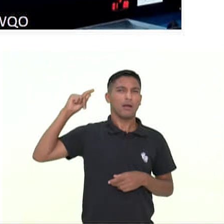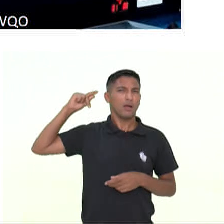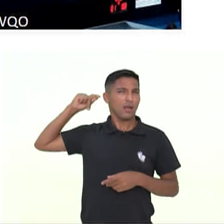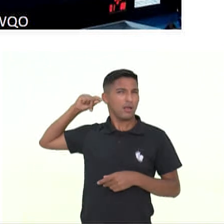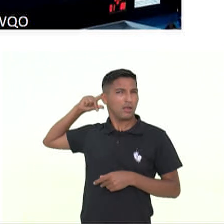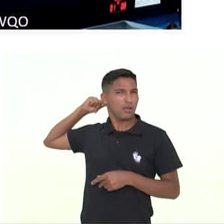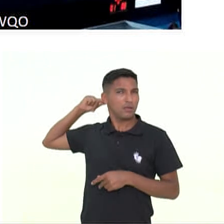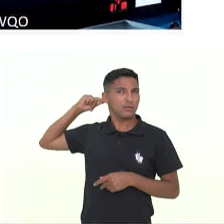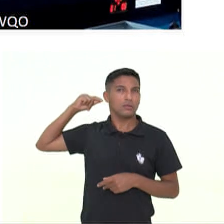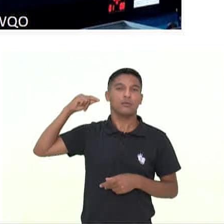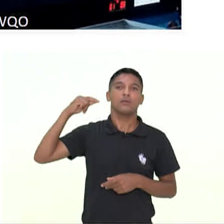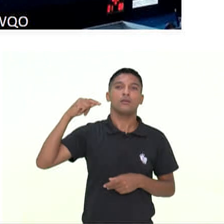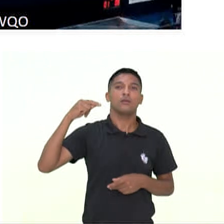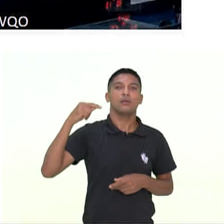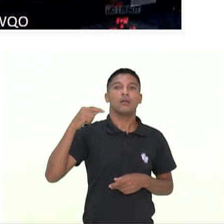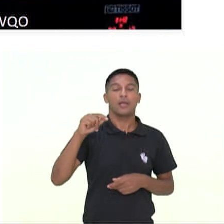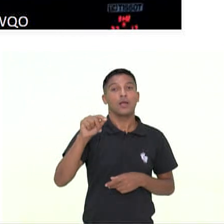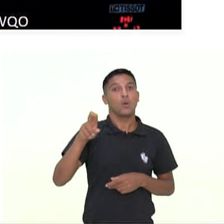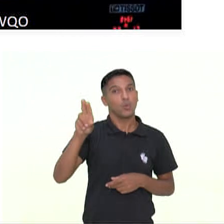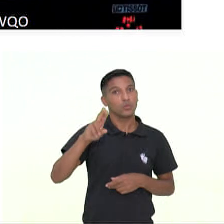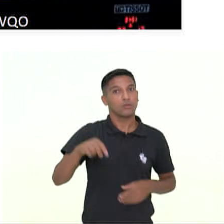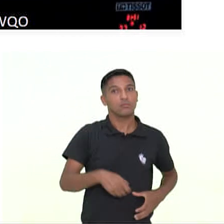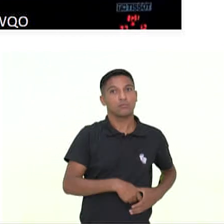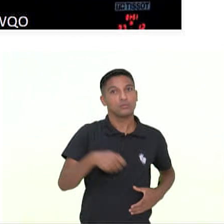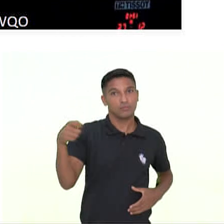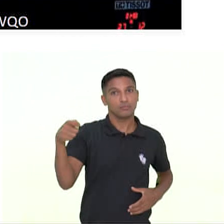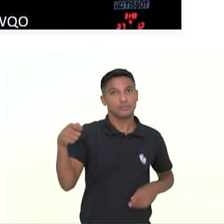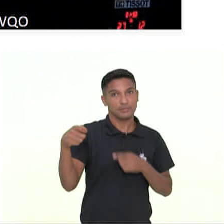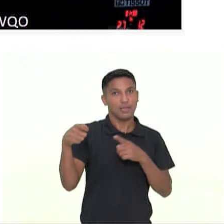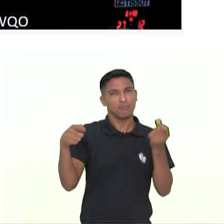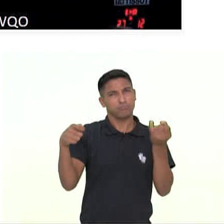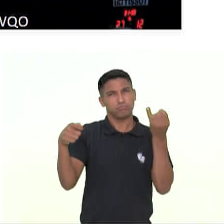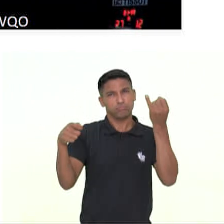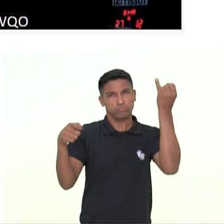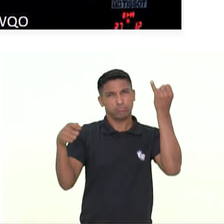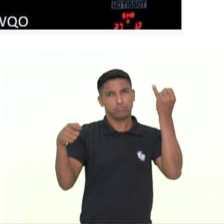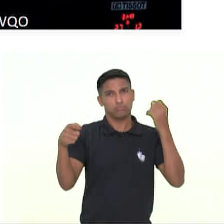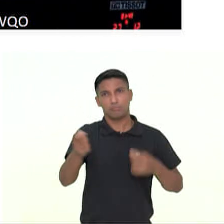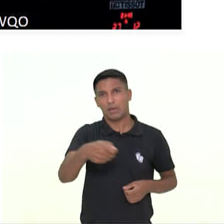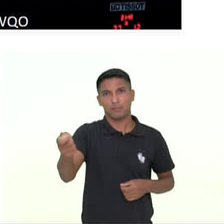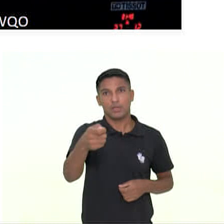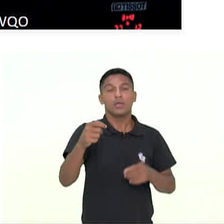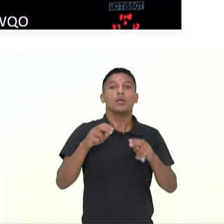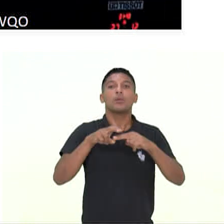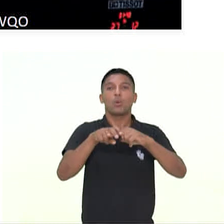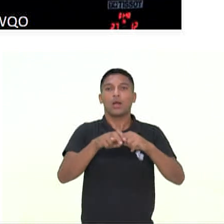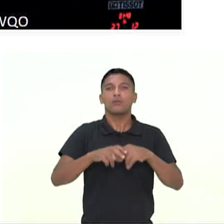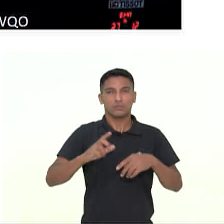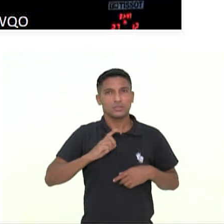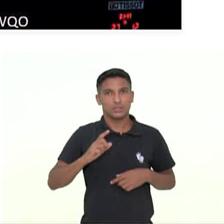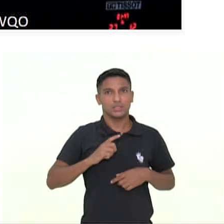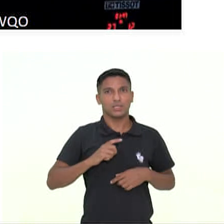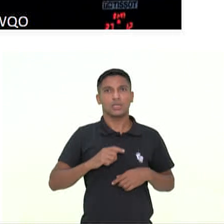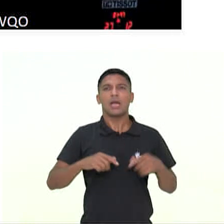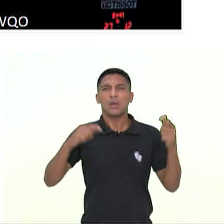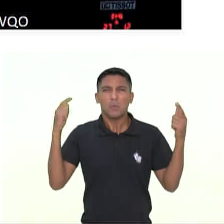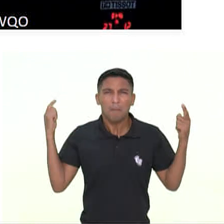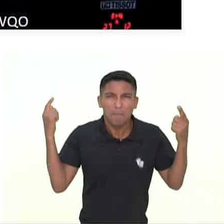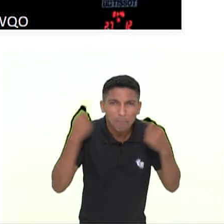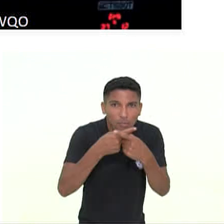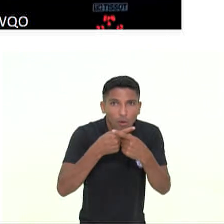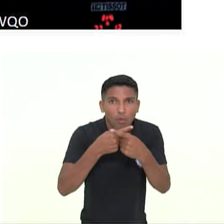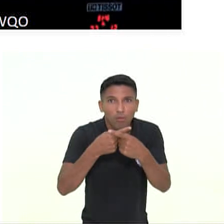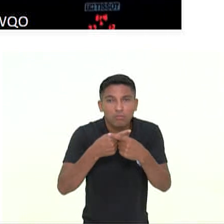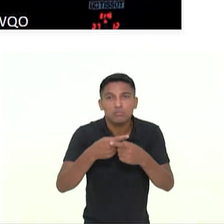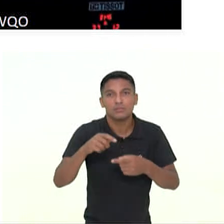preocupação muito grande por conta das constantes guerras e batalhas e que se envolviam na então era fundamental saber